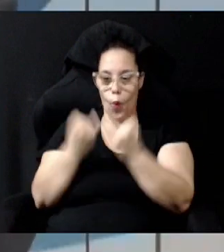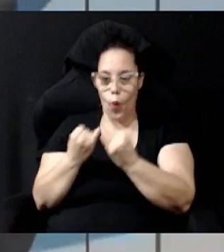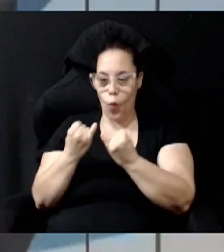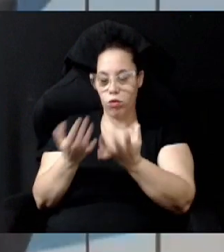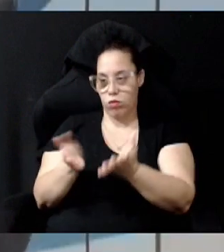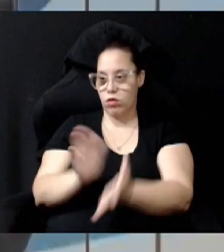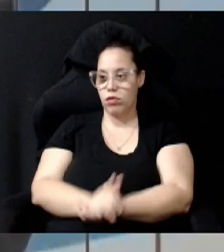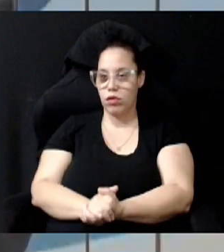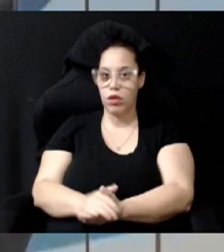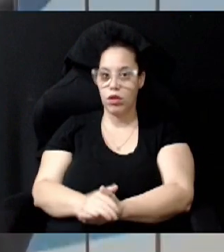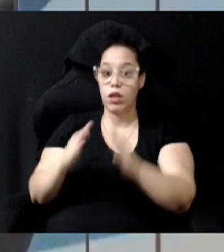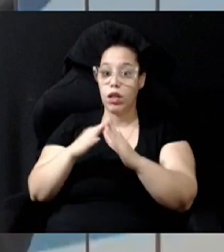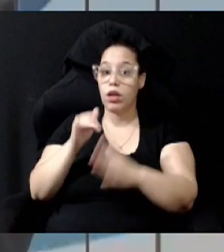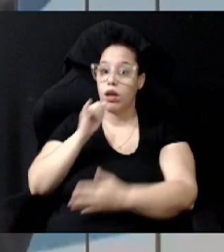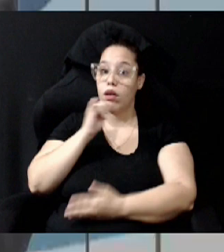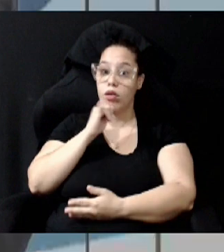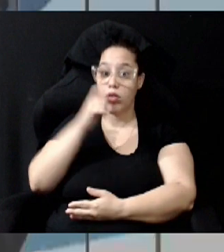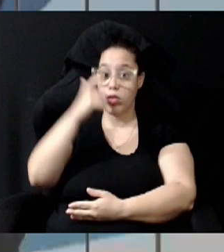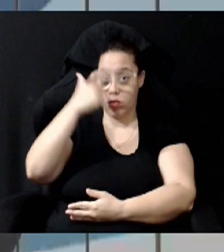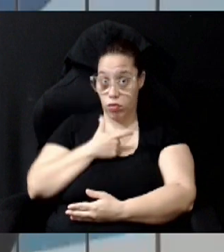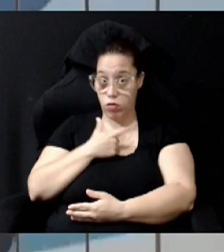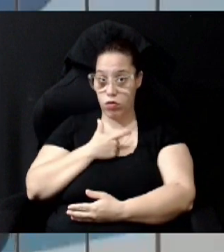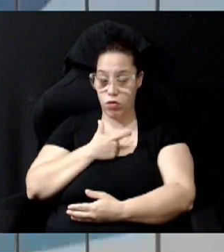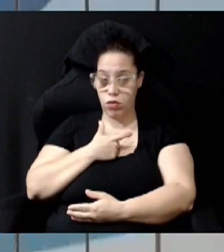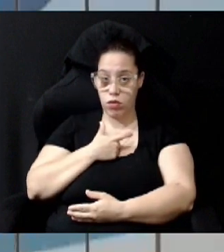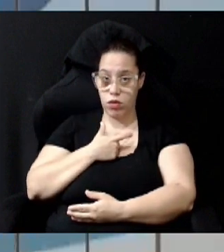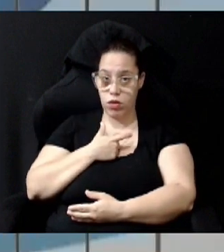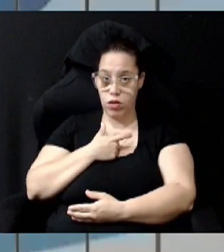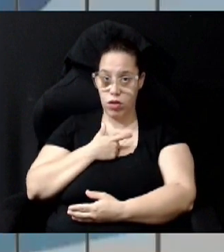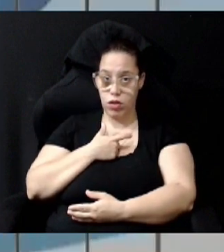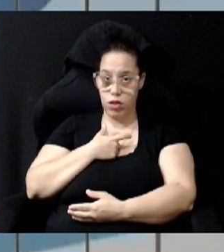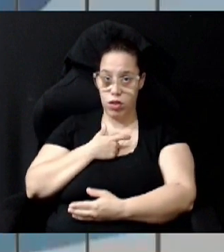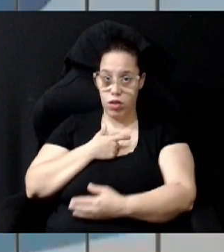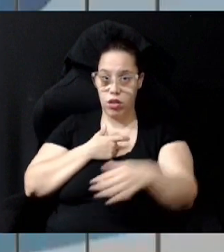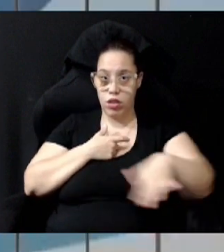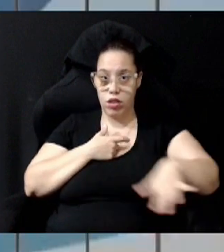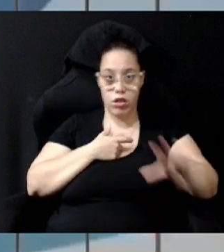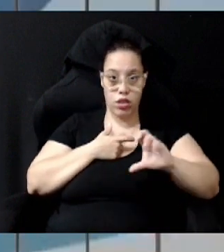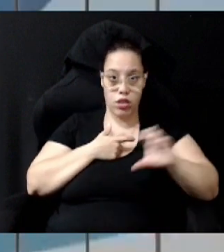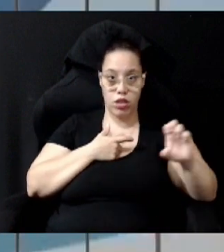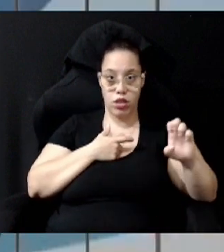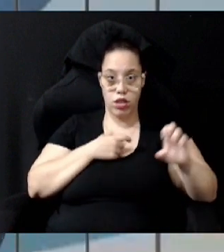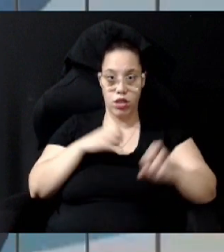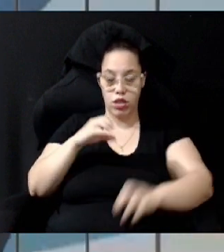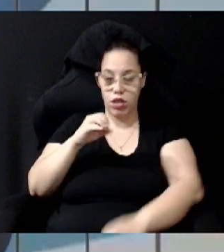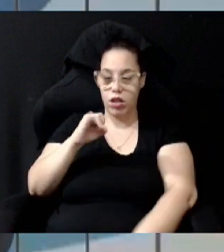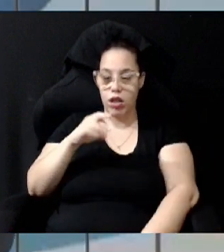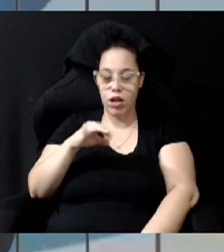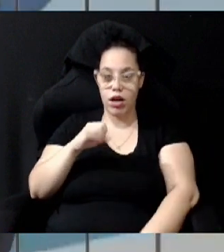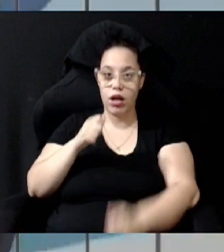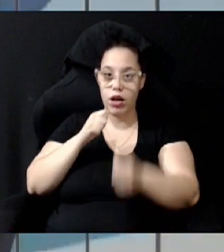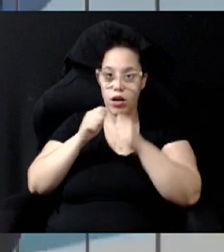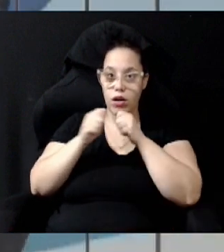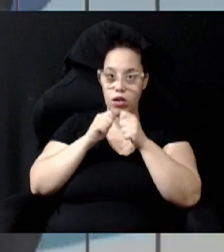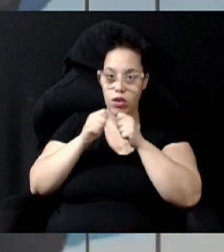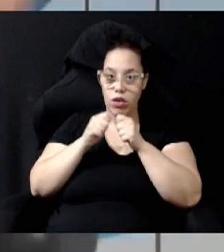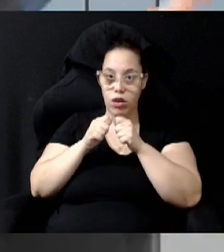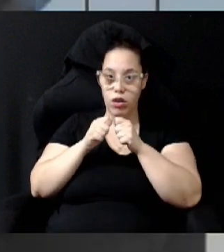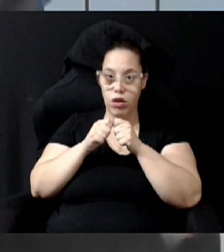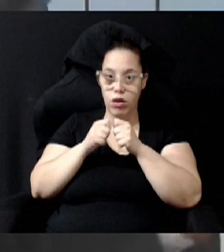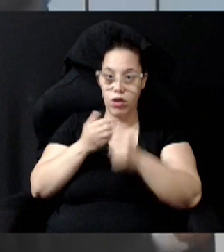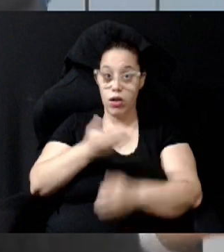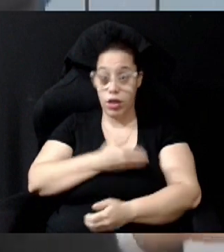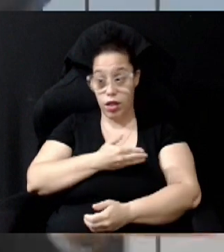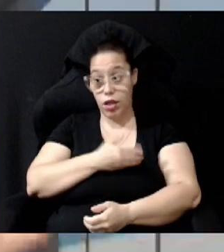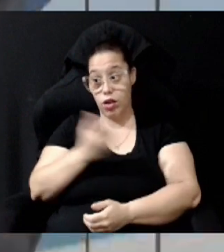exemplo, eu sou radical de esquerda para o meu filho Caio, que é jornalista, seu amigo, né? E